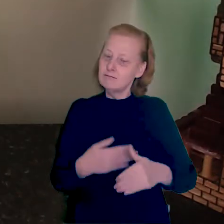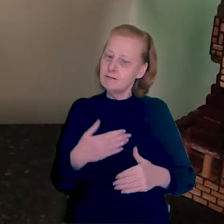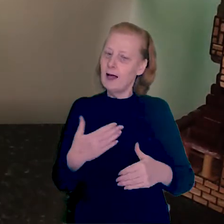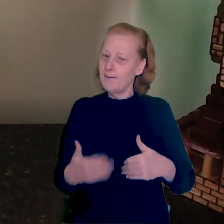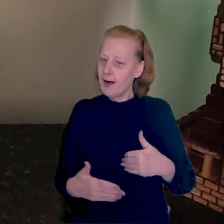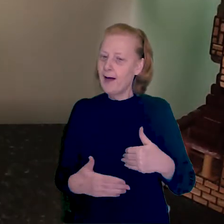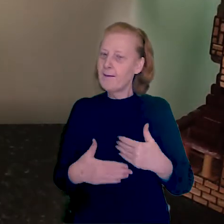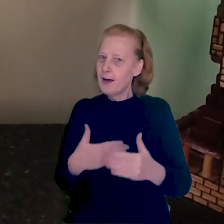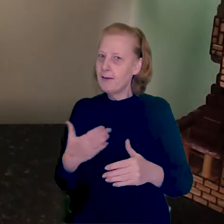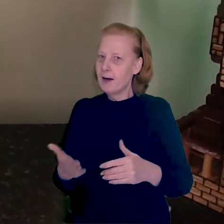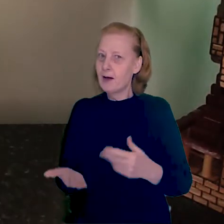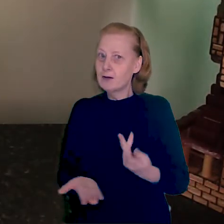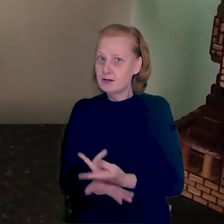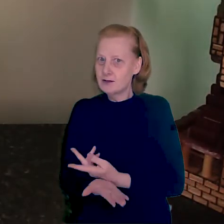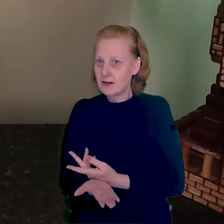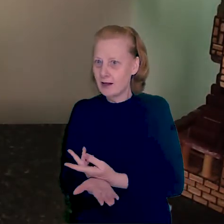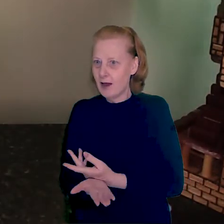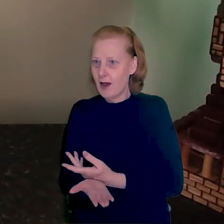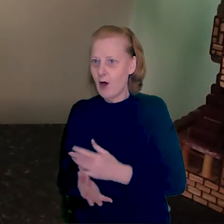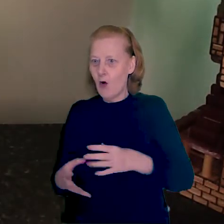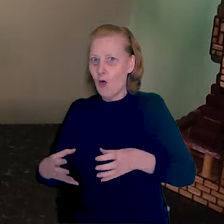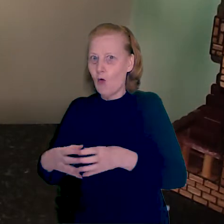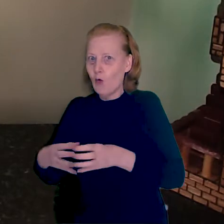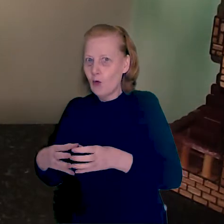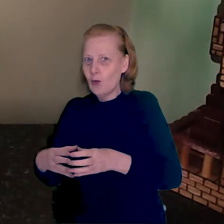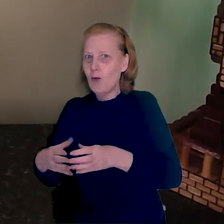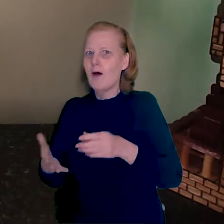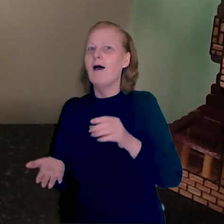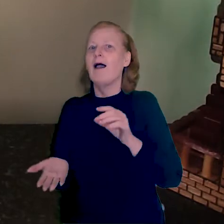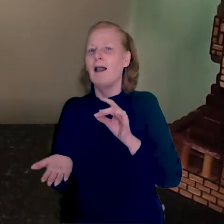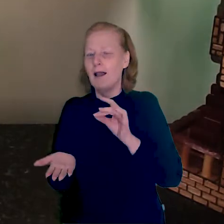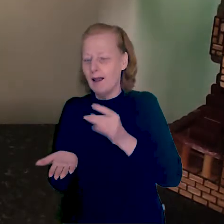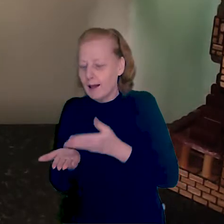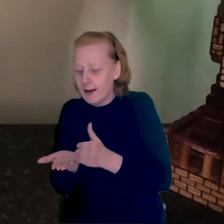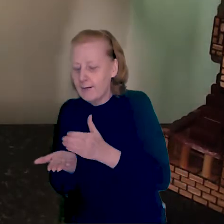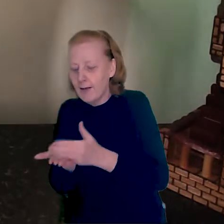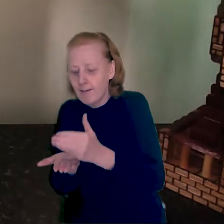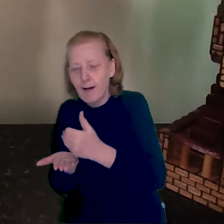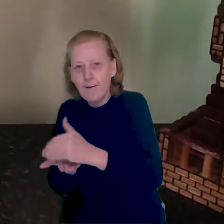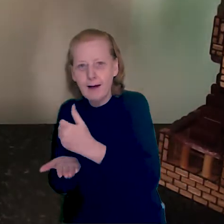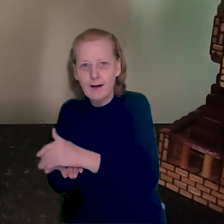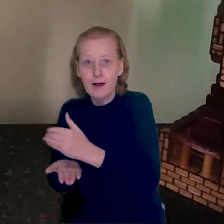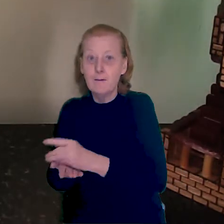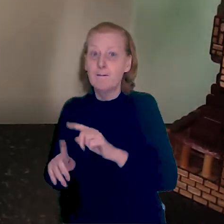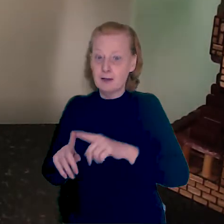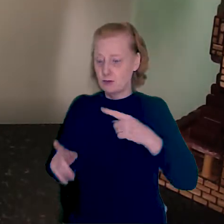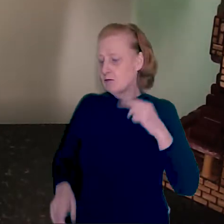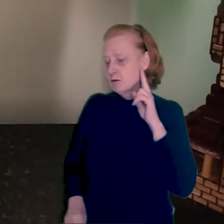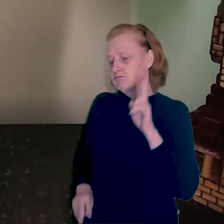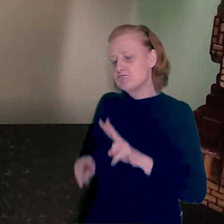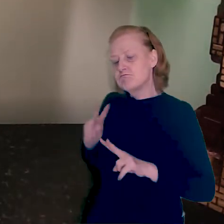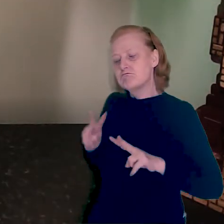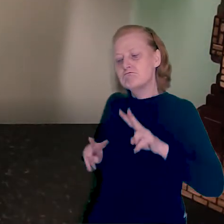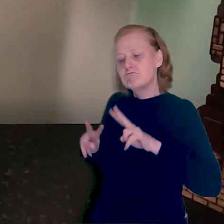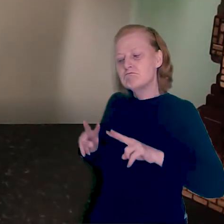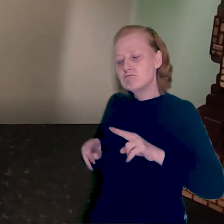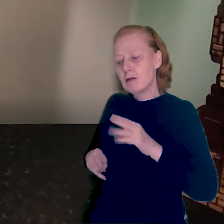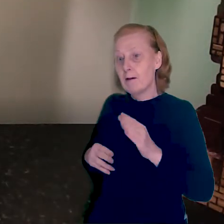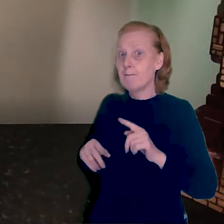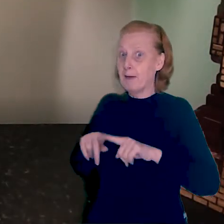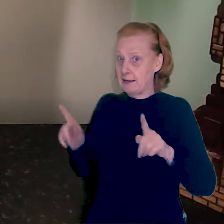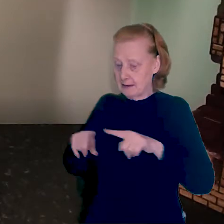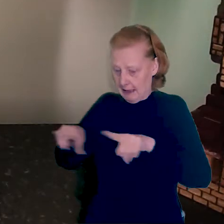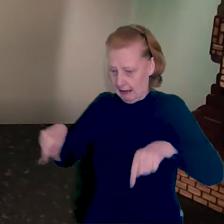se autolimpando, ele vai fazendo a limpeza e a gente vai cuidando na caixa fechada.